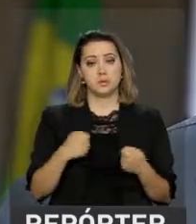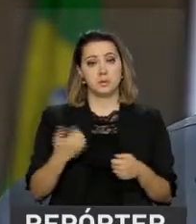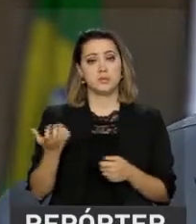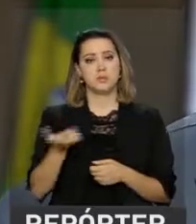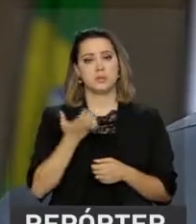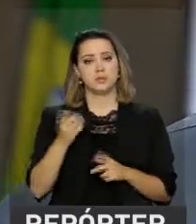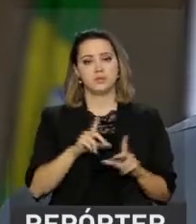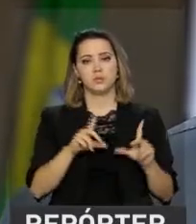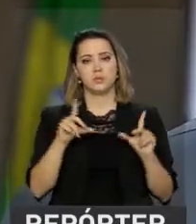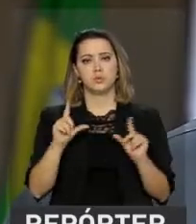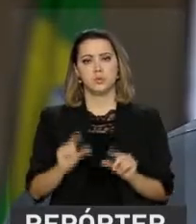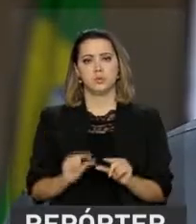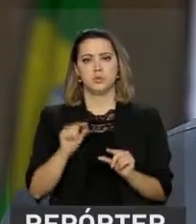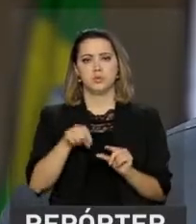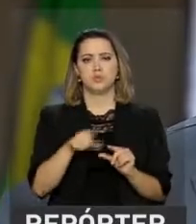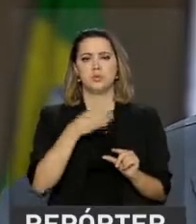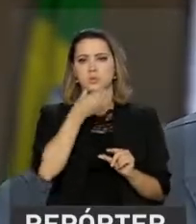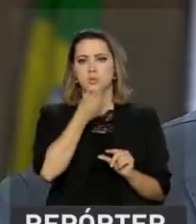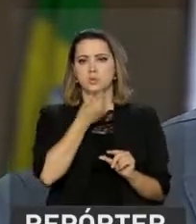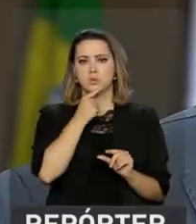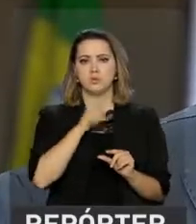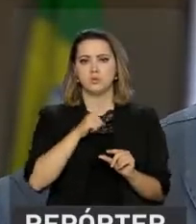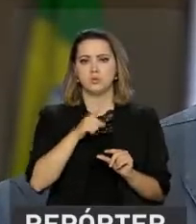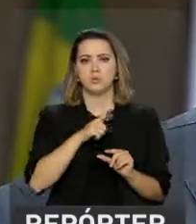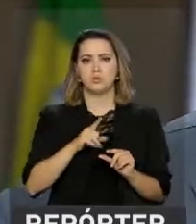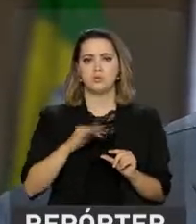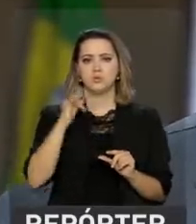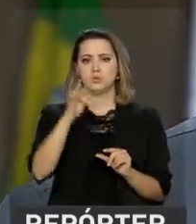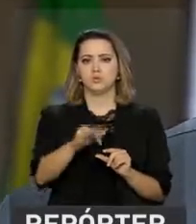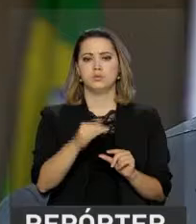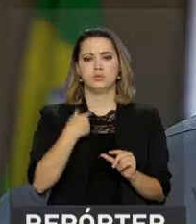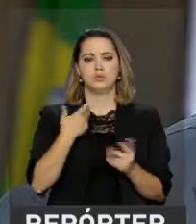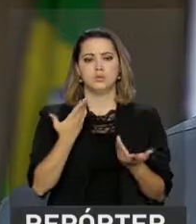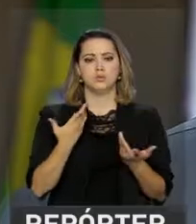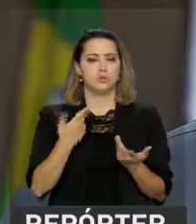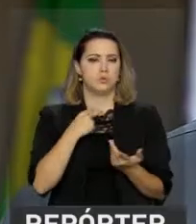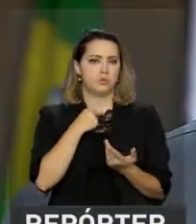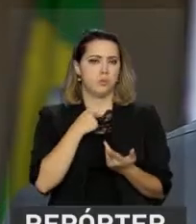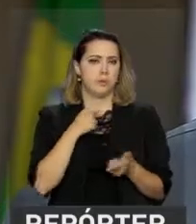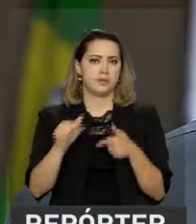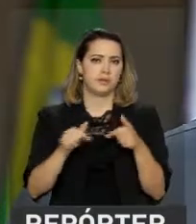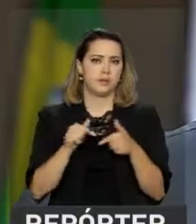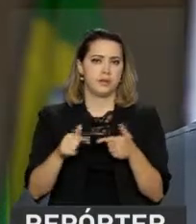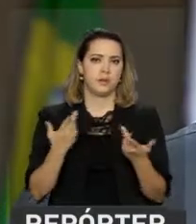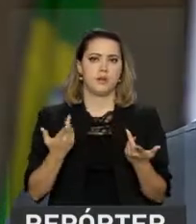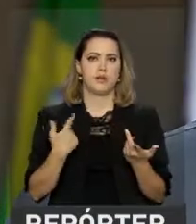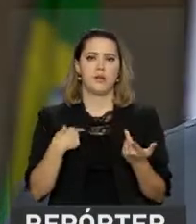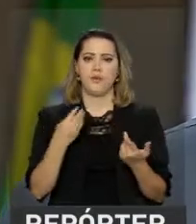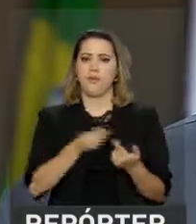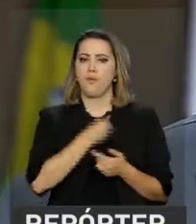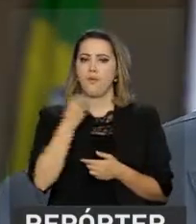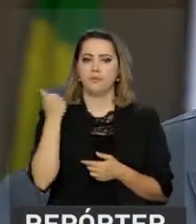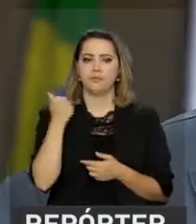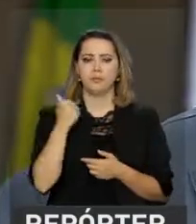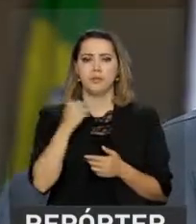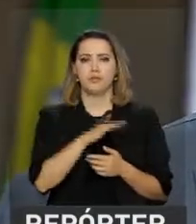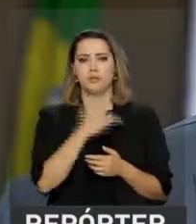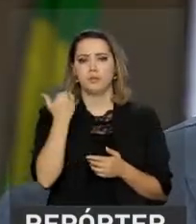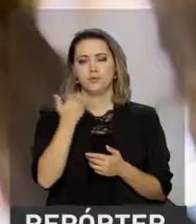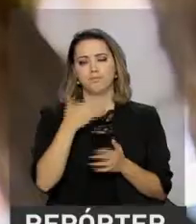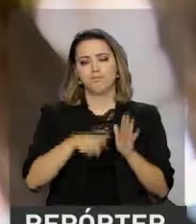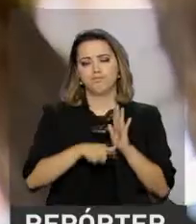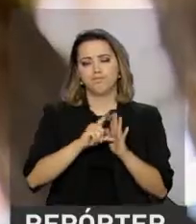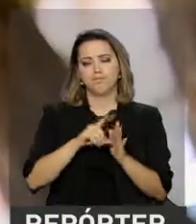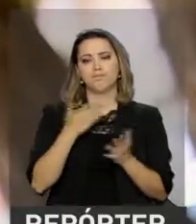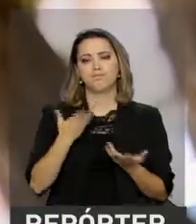diminuir que essas que precisamos para subir as pessoas inativas ou mesmo tem umas o seu tempo de vida abreviada com a morte precoce